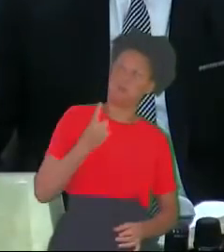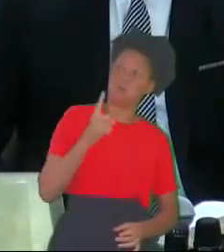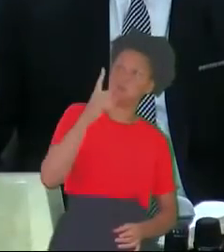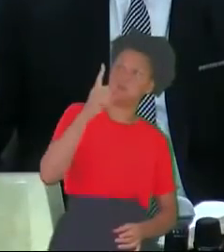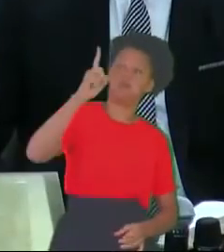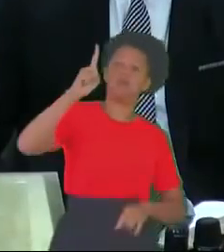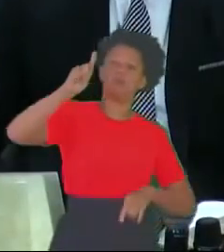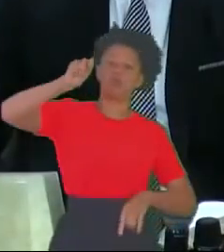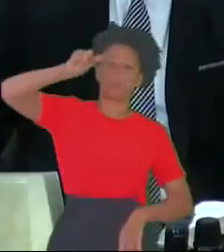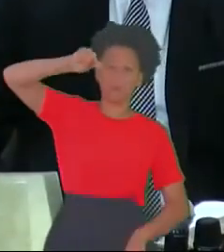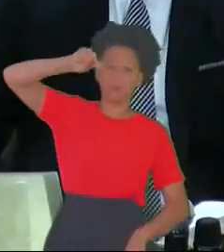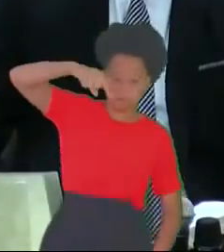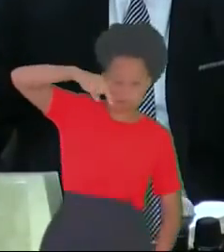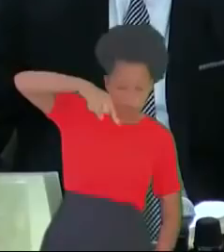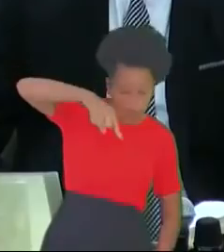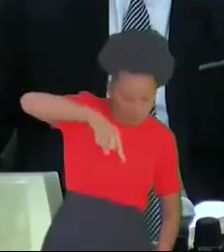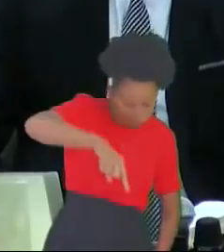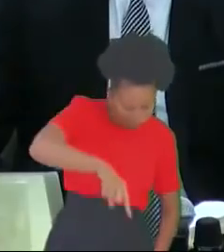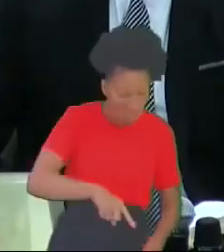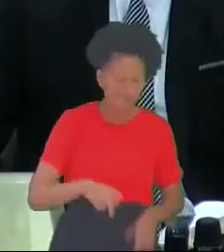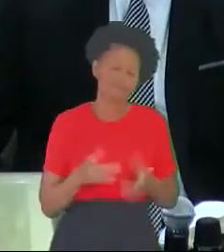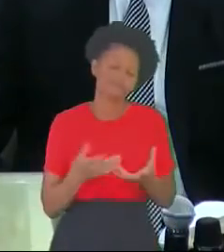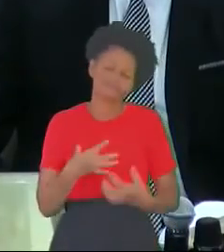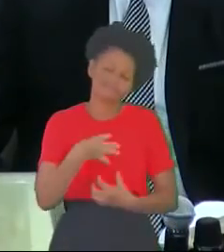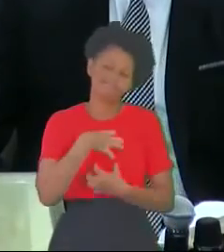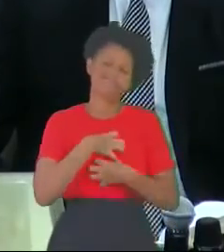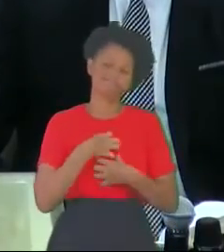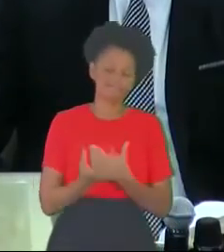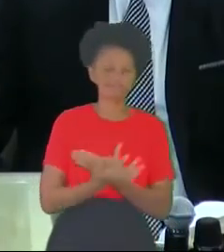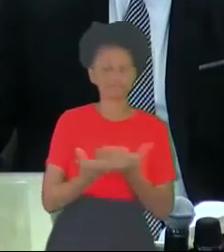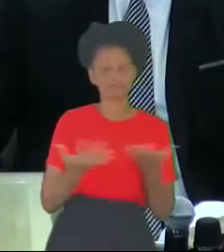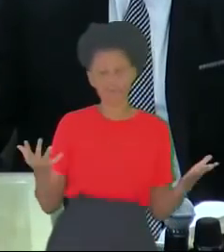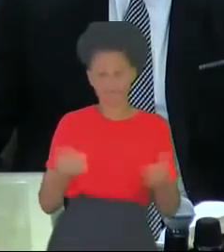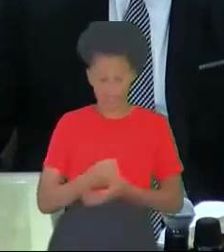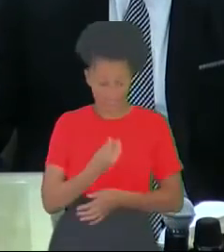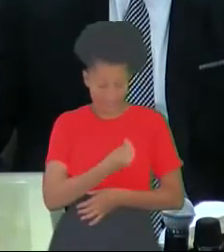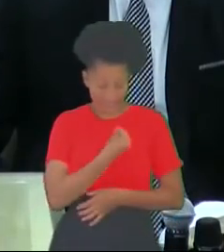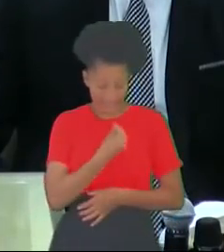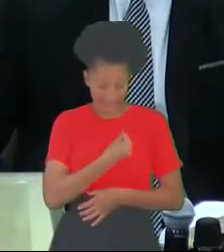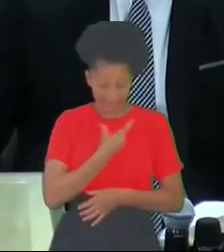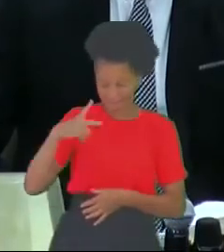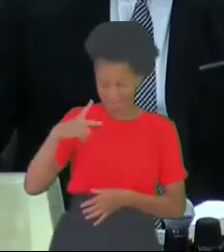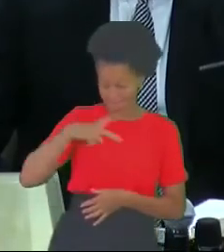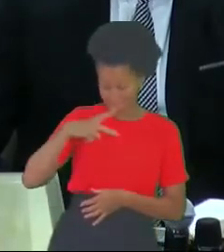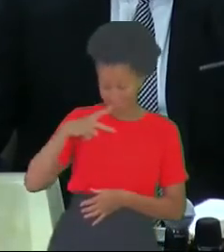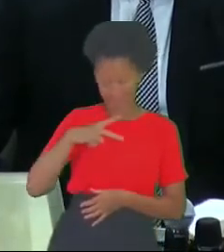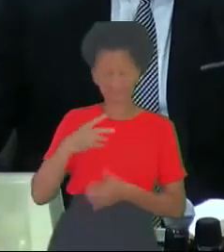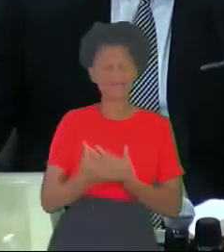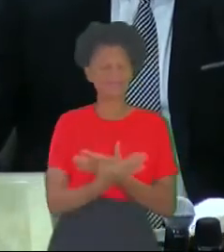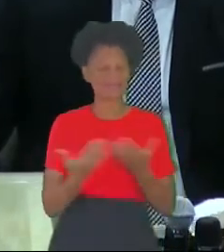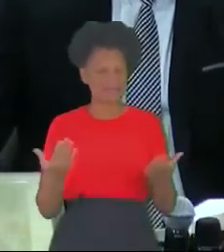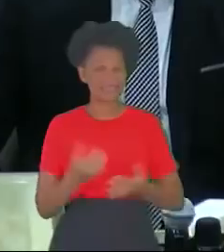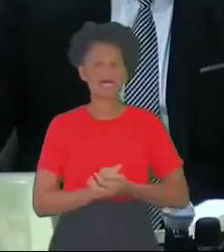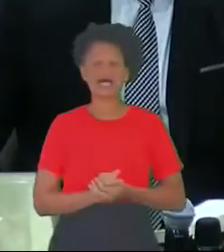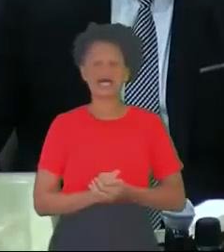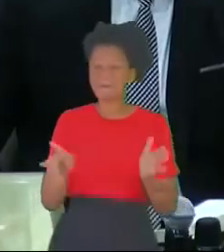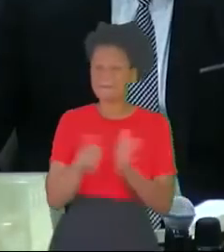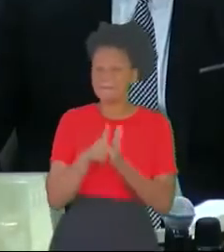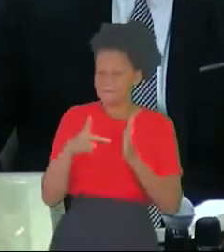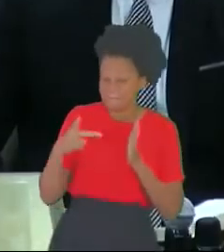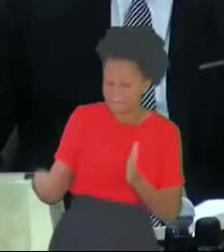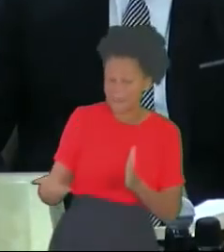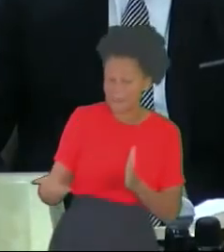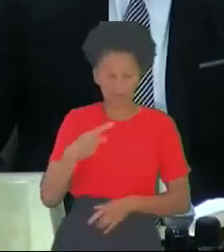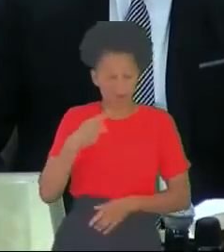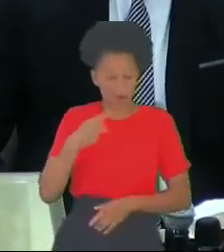também, eles, infelizmente, eles sofrem isso. Isso na vida pessoal, isso na vida da igreja local, isso